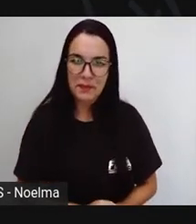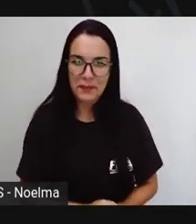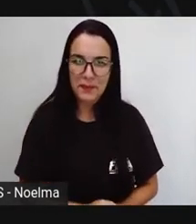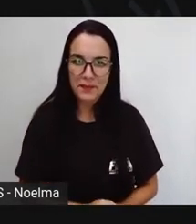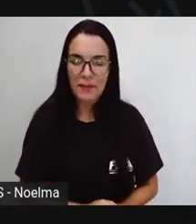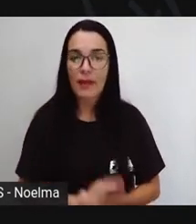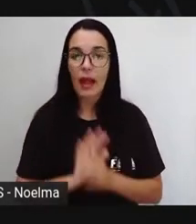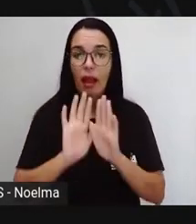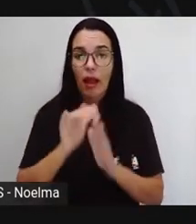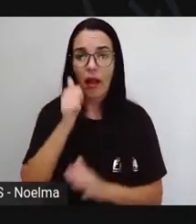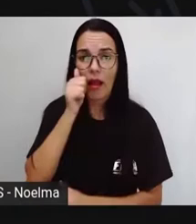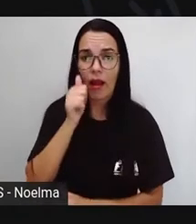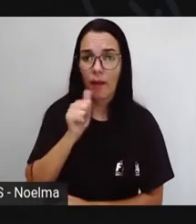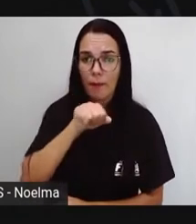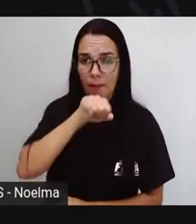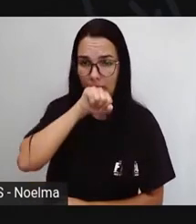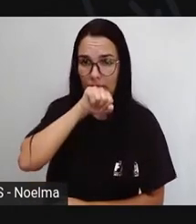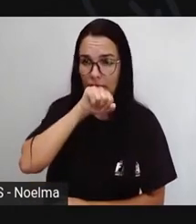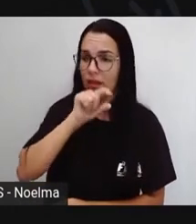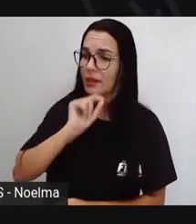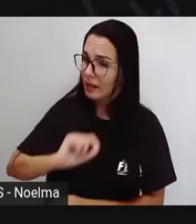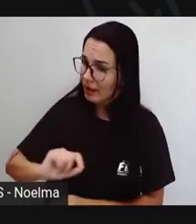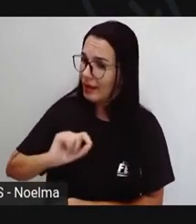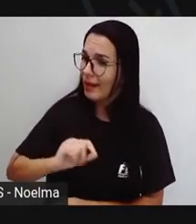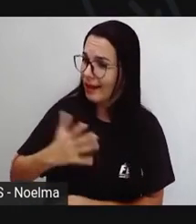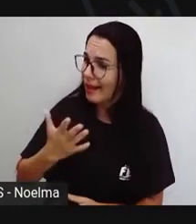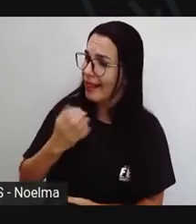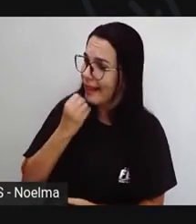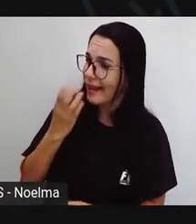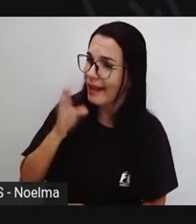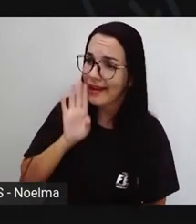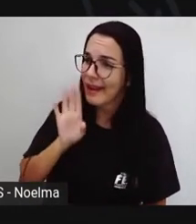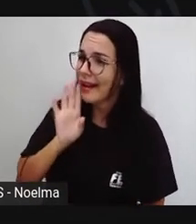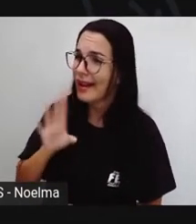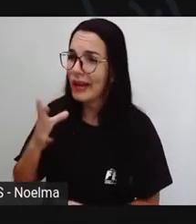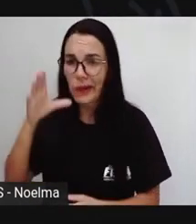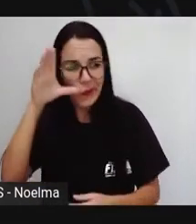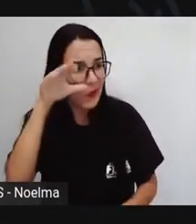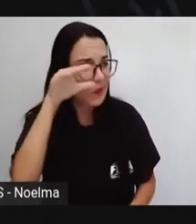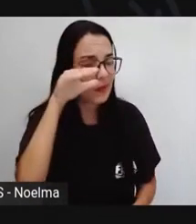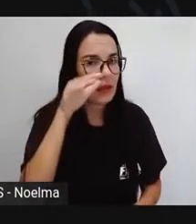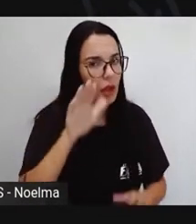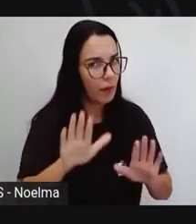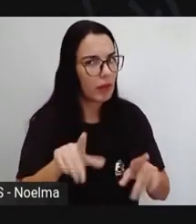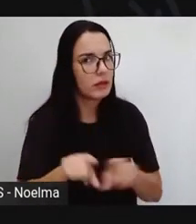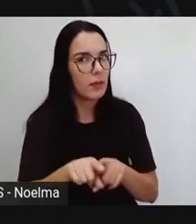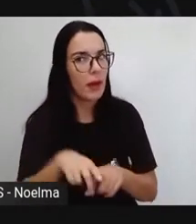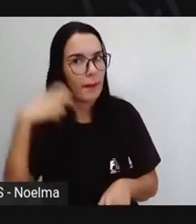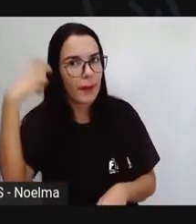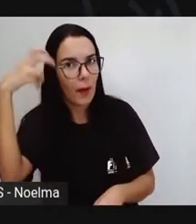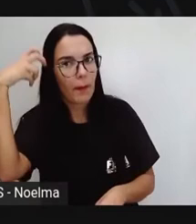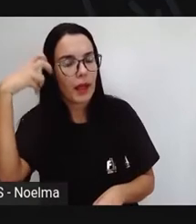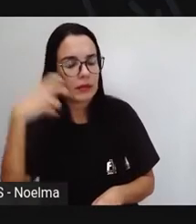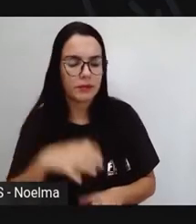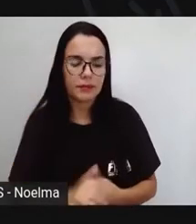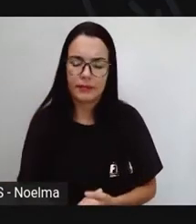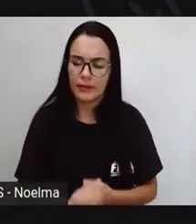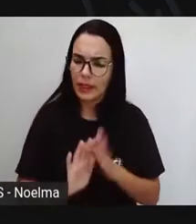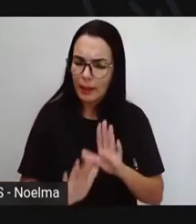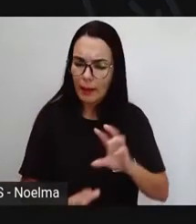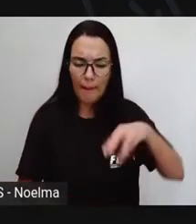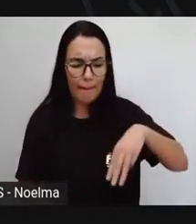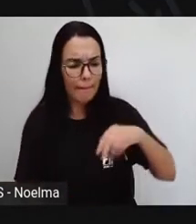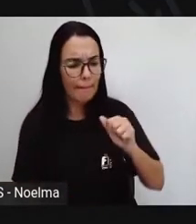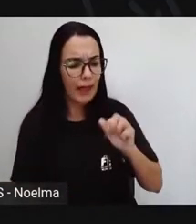A mãe achava boa aquela curiosidade toda, mas se preocupava. Mariana, criança,